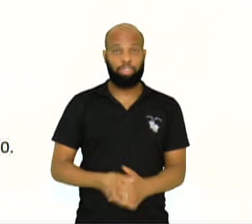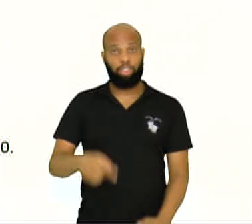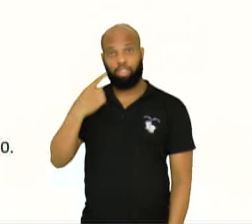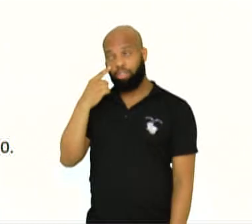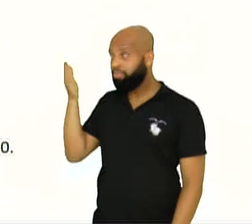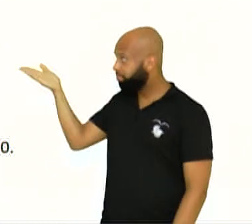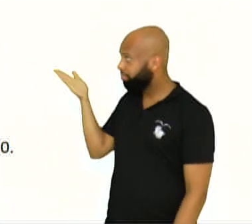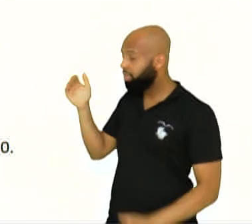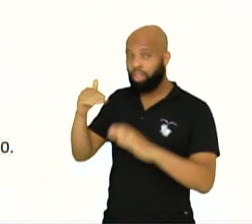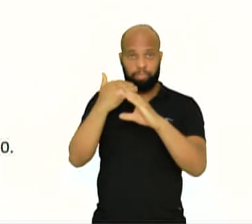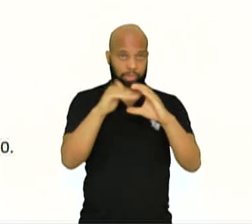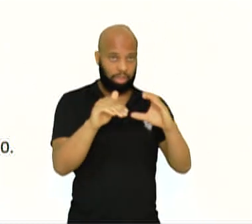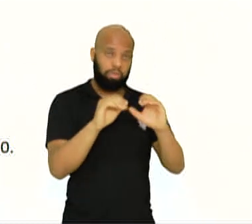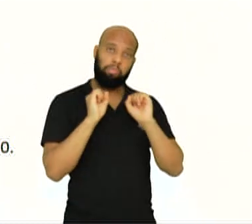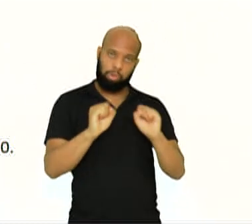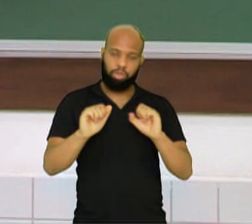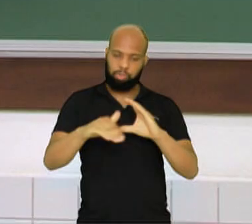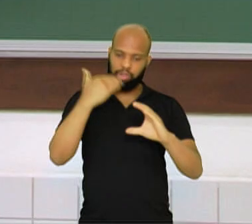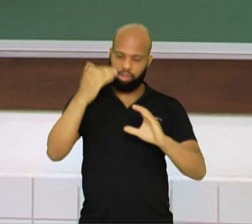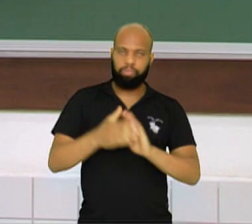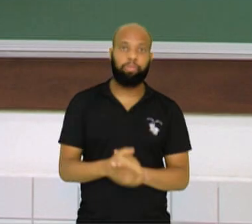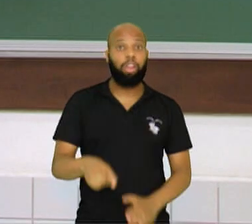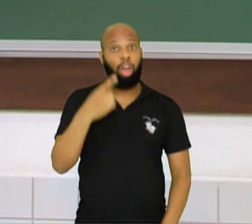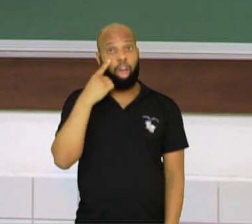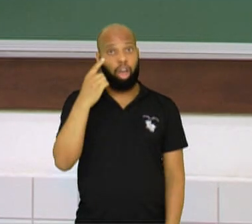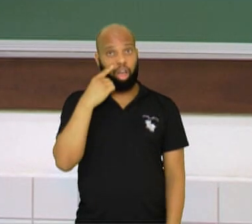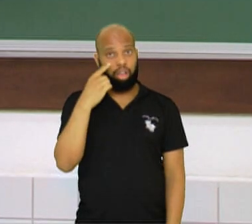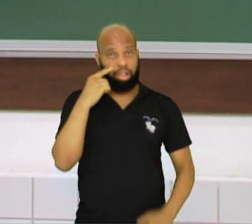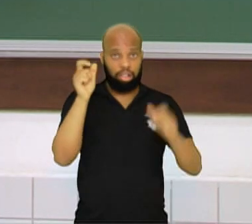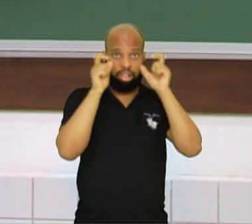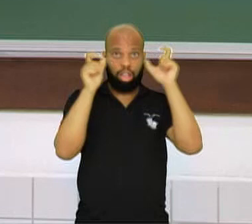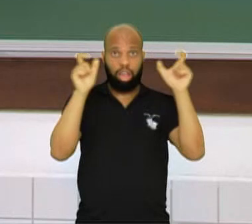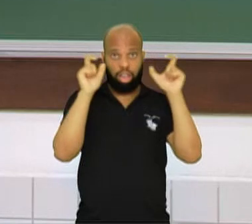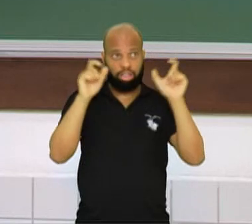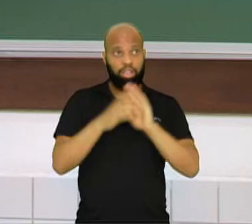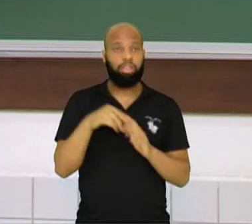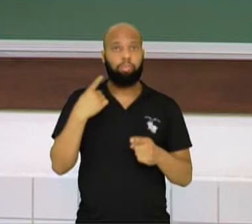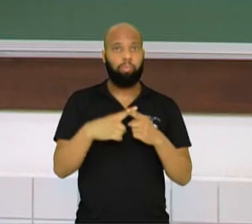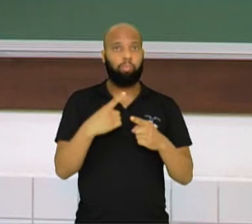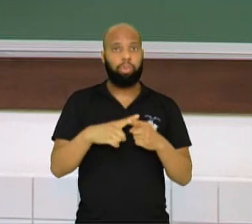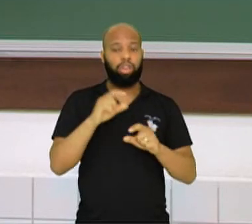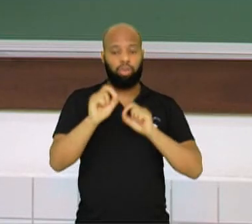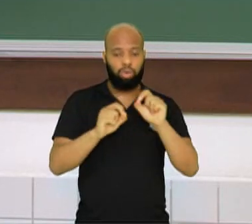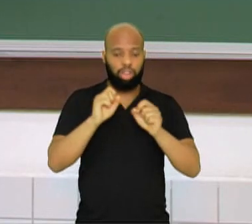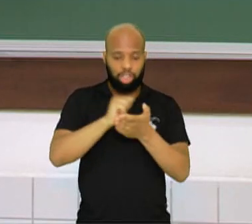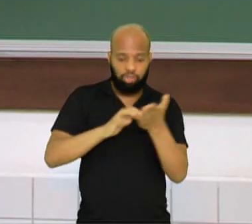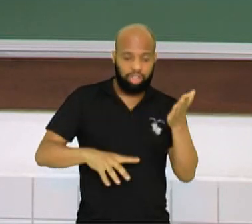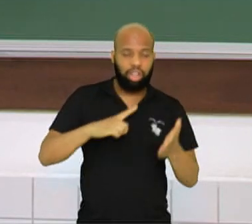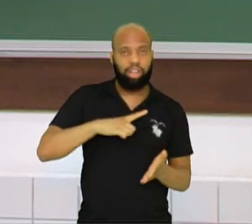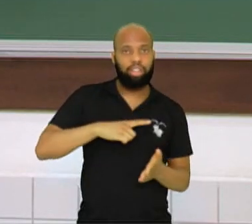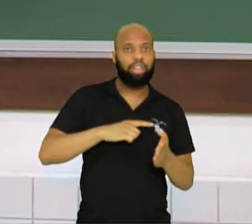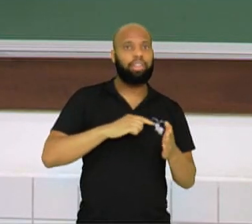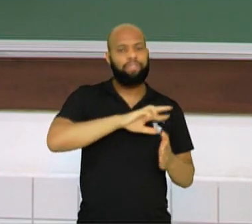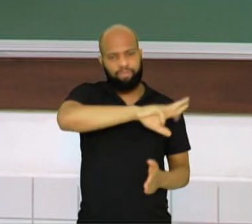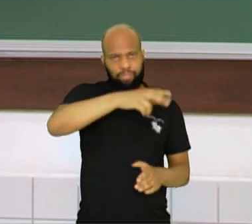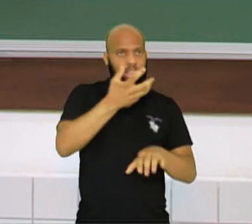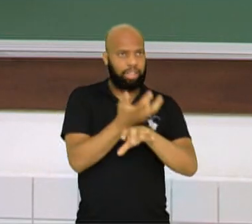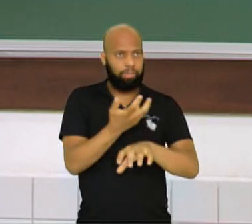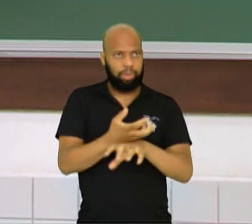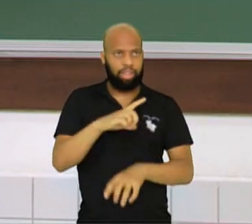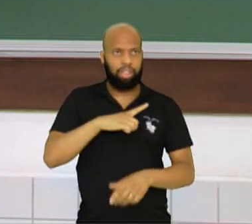semanadoconhecimento.ced@escola.pr.gov.br, ok? Bom, prestem atenção que isso vai ser um trabalho que vocês vão fazer em várias